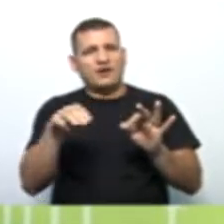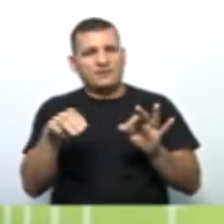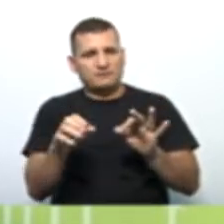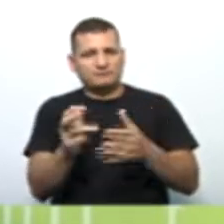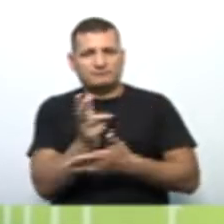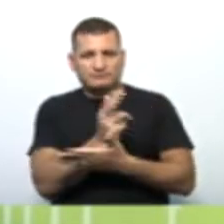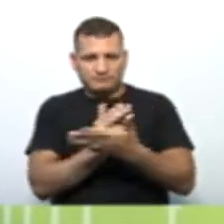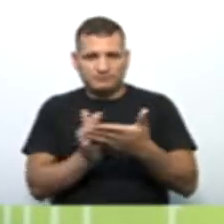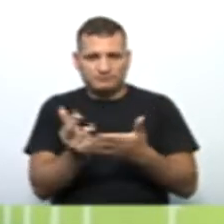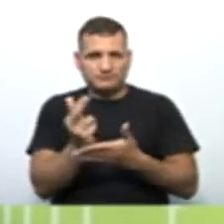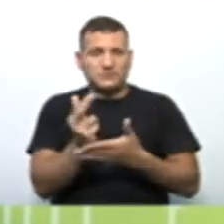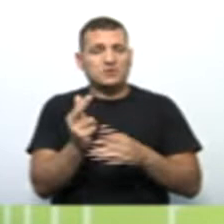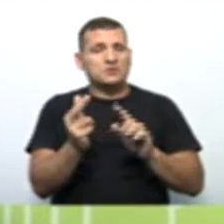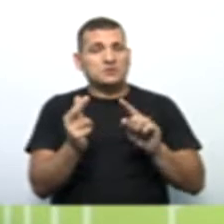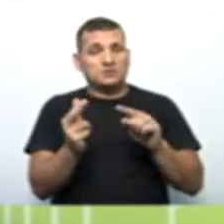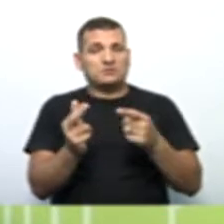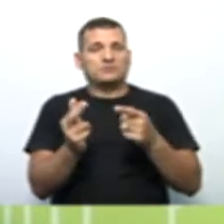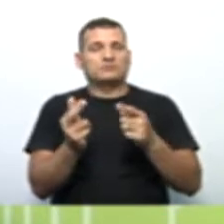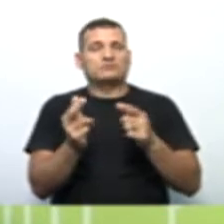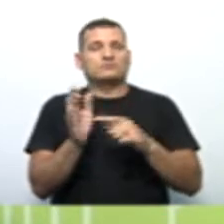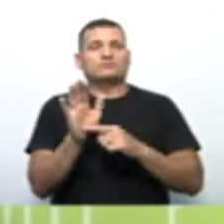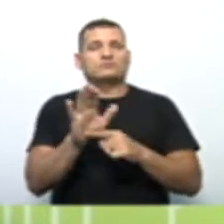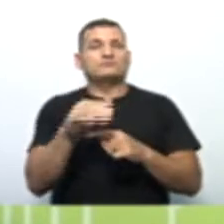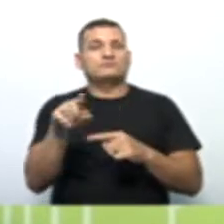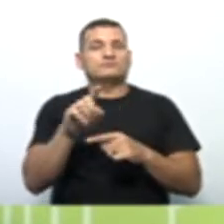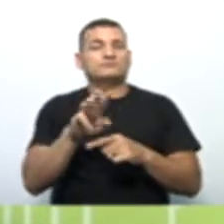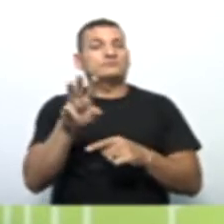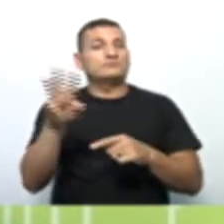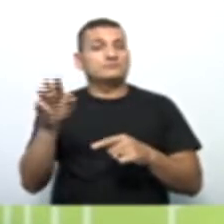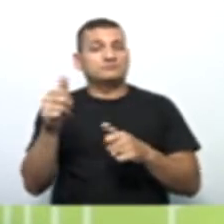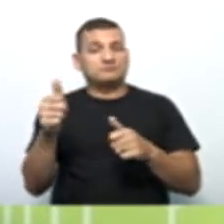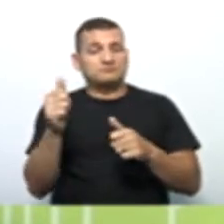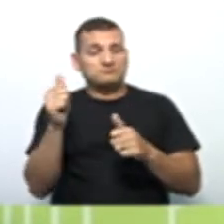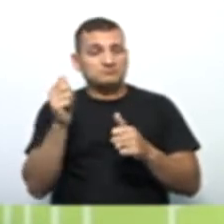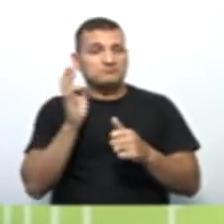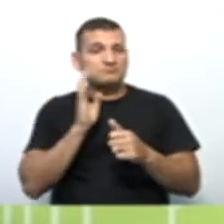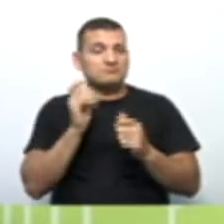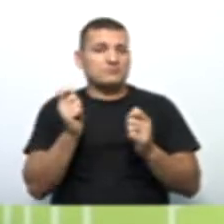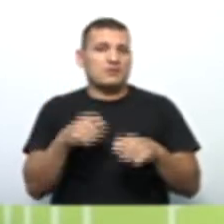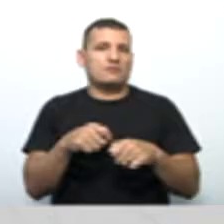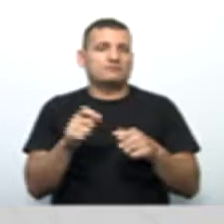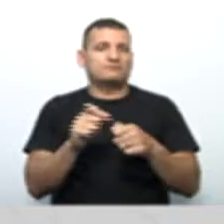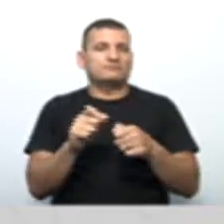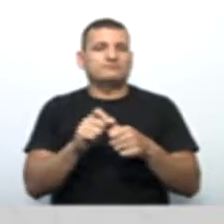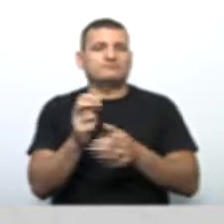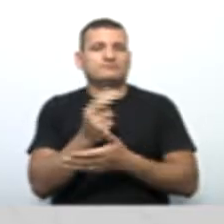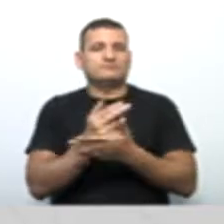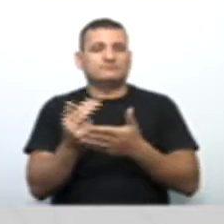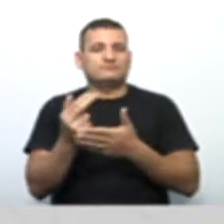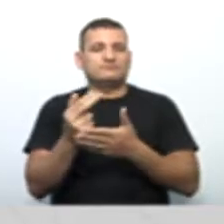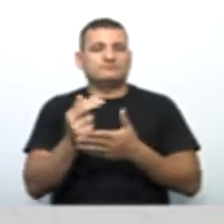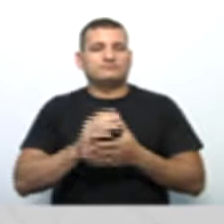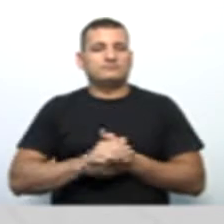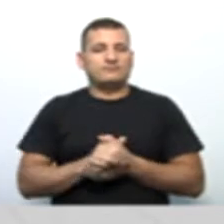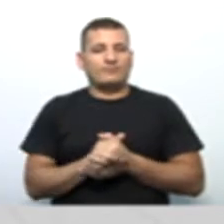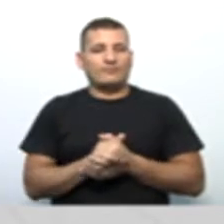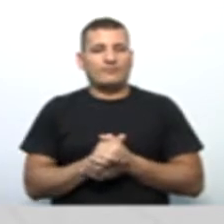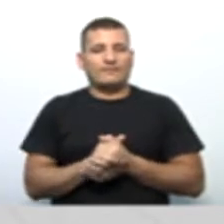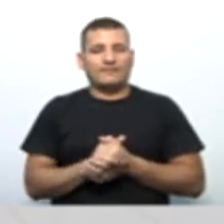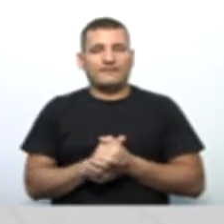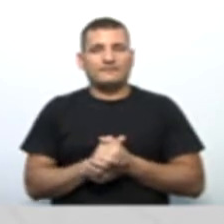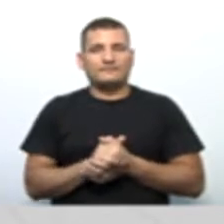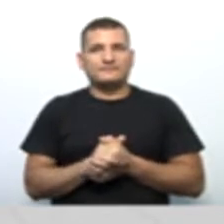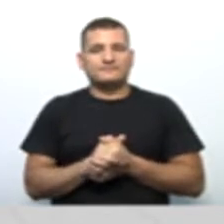vocês que é bem bacana de fazer se esse é diferente e que formavam a sensacional agora espero que esteja animado gostava mesmo na aula